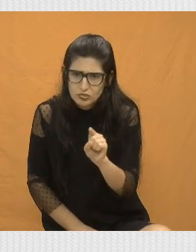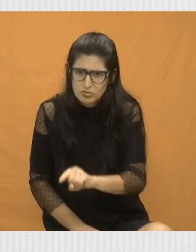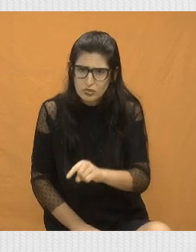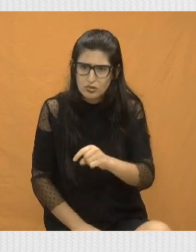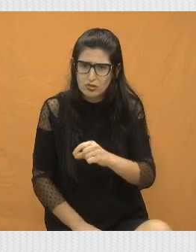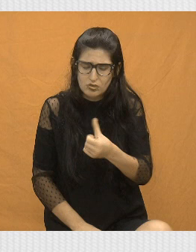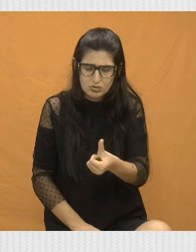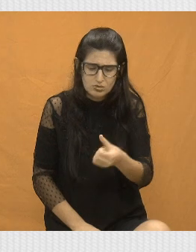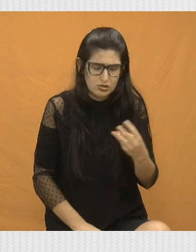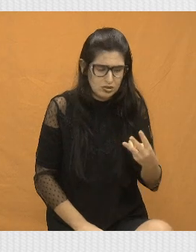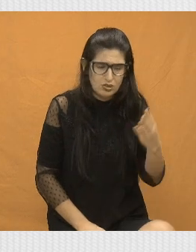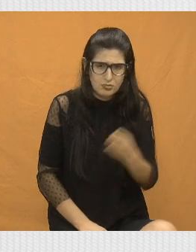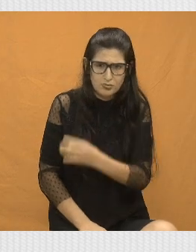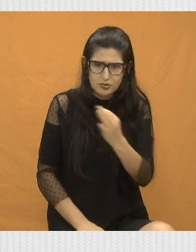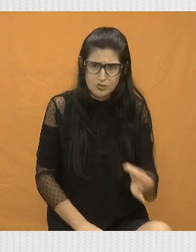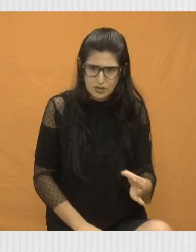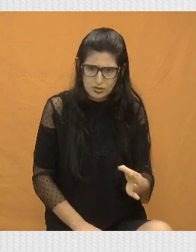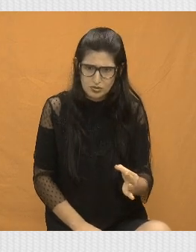28,63%.